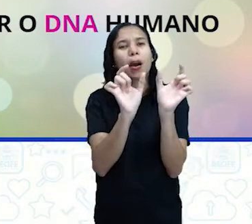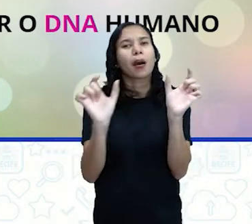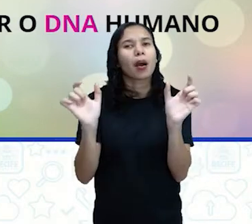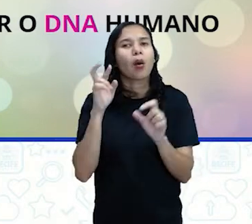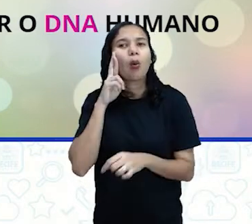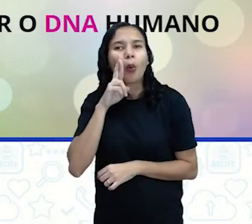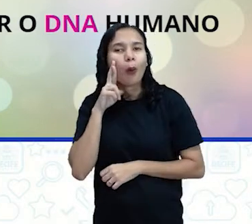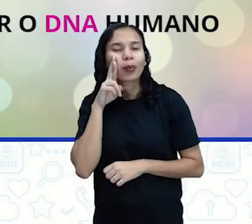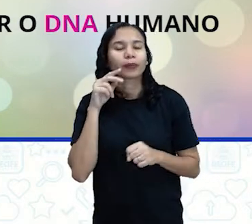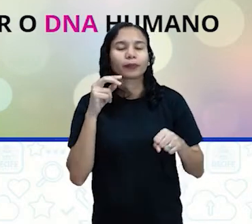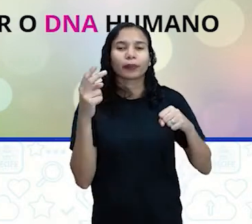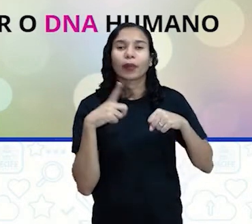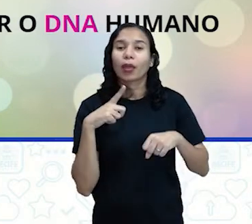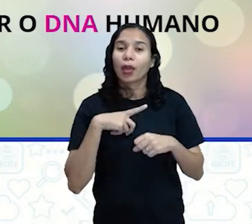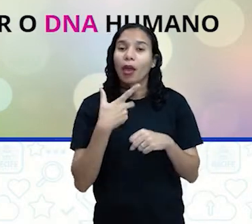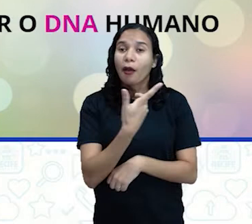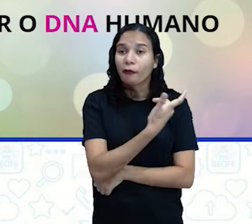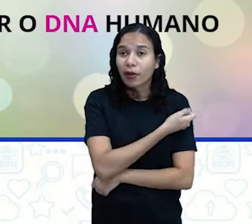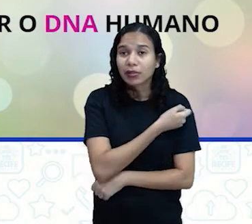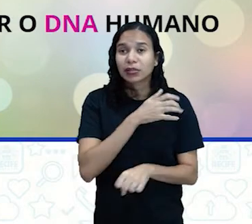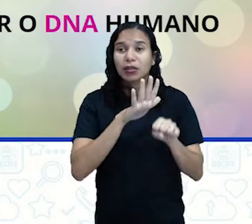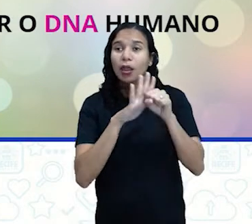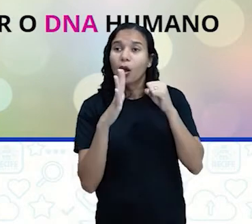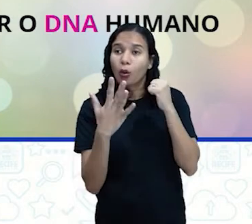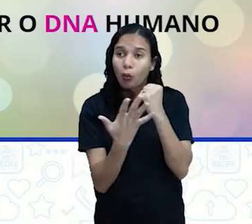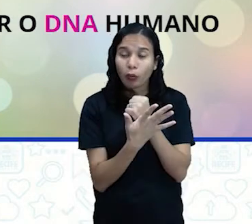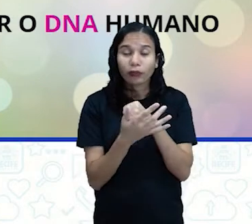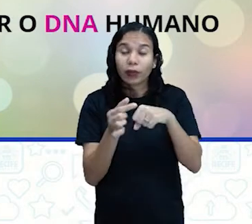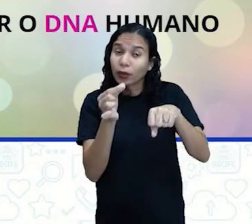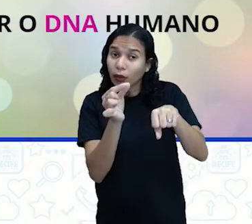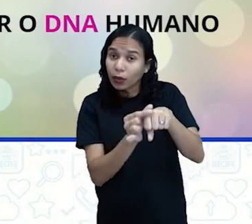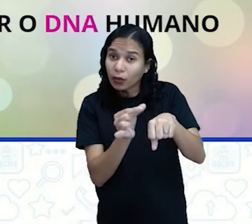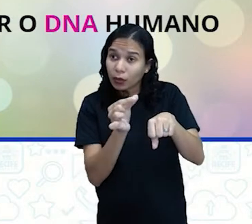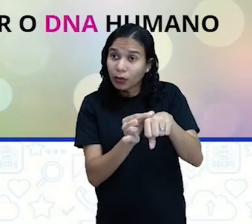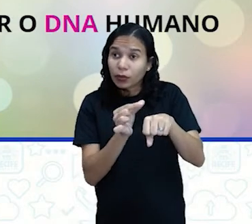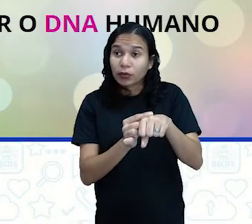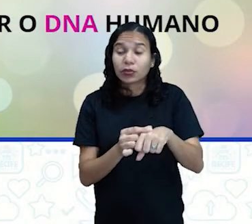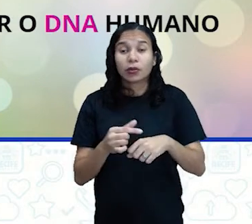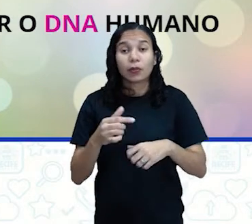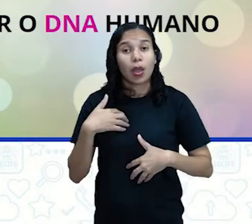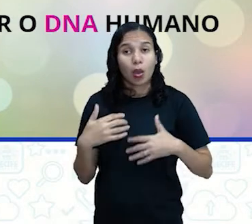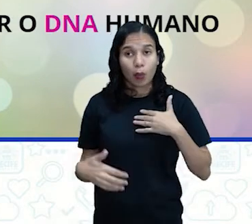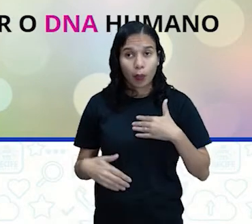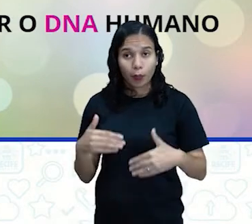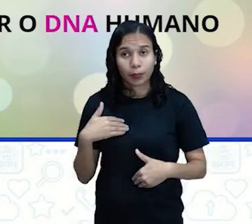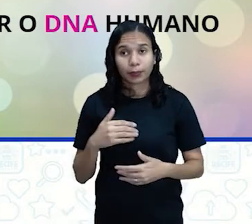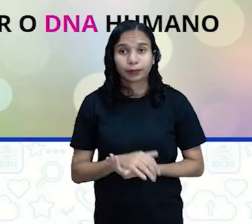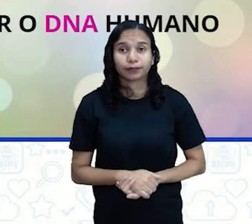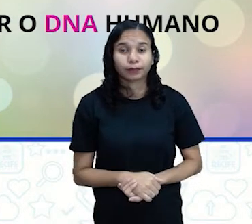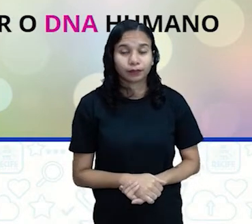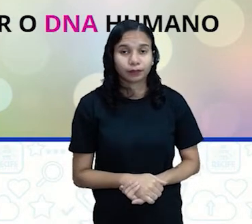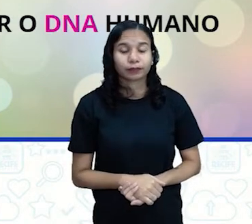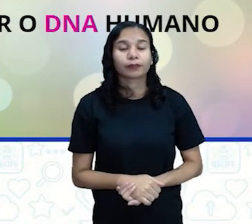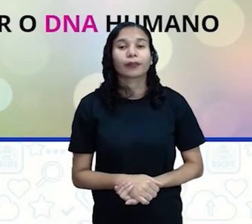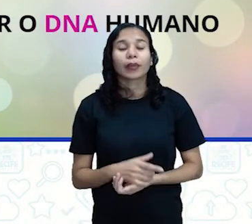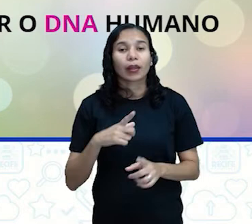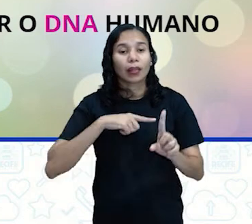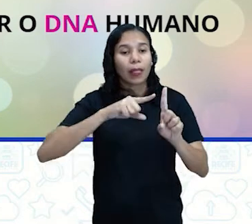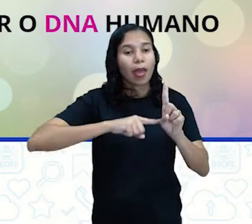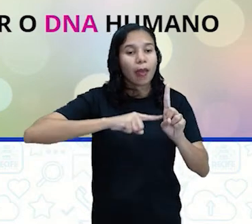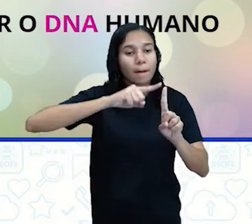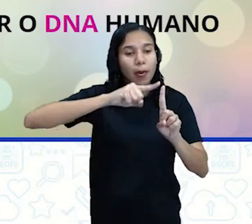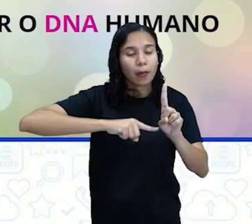rosa? Vacina, Covid-19, microchip, corpo, tá?